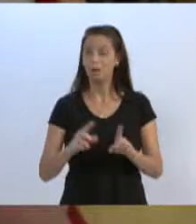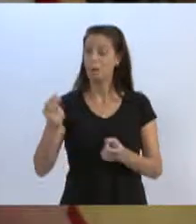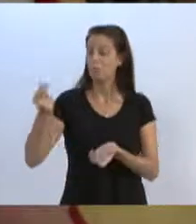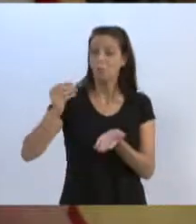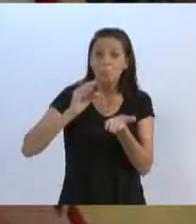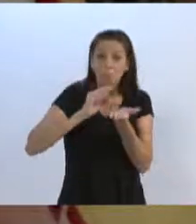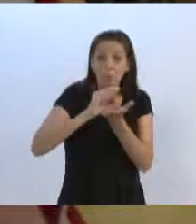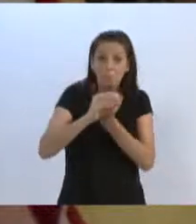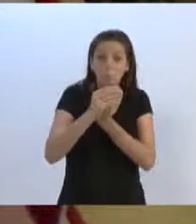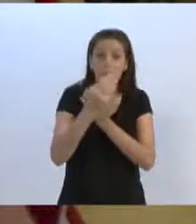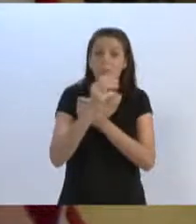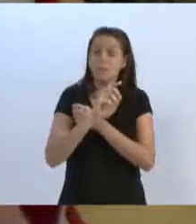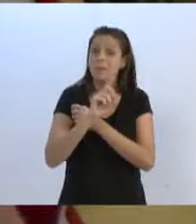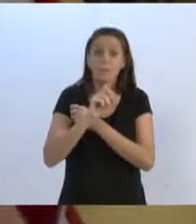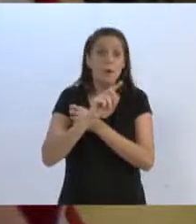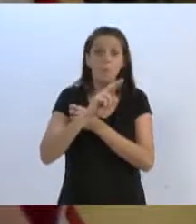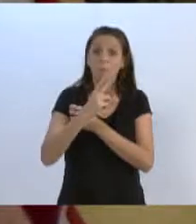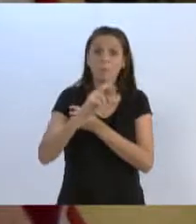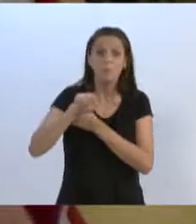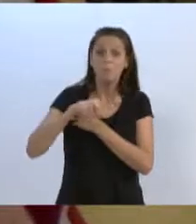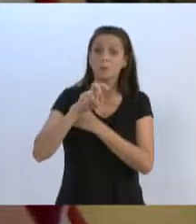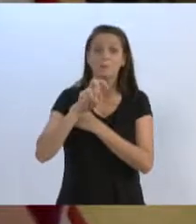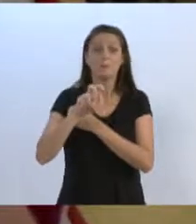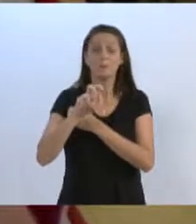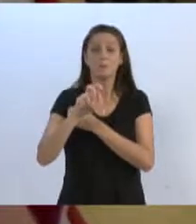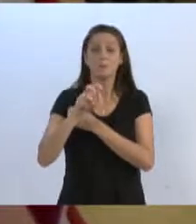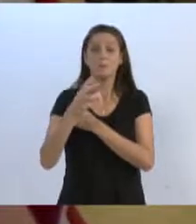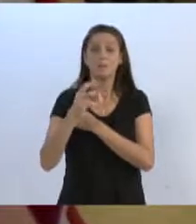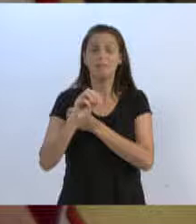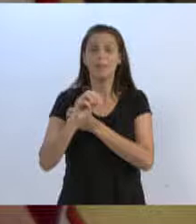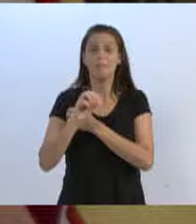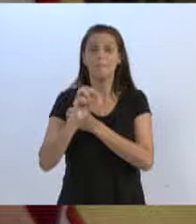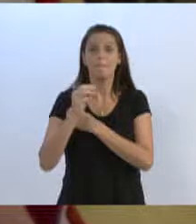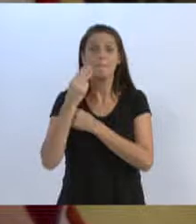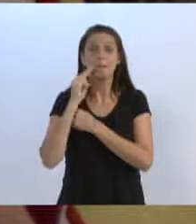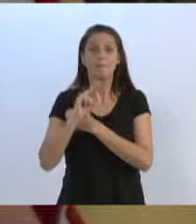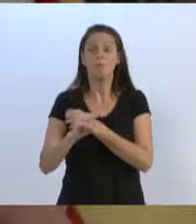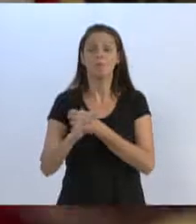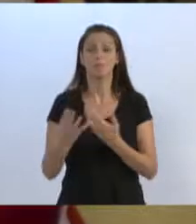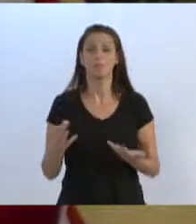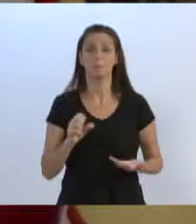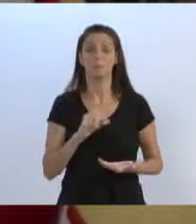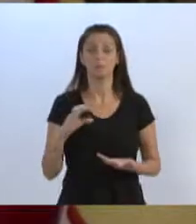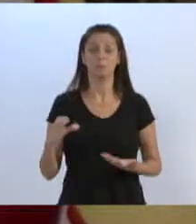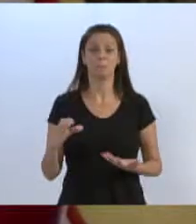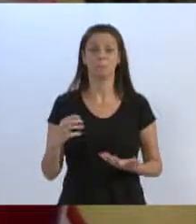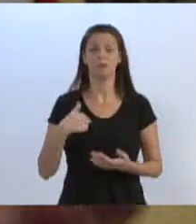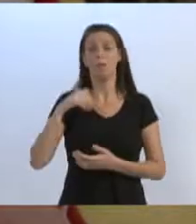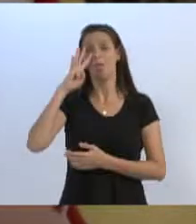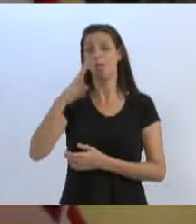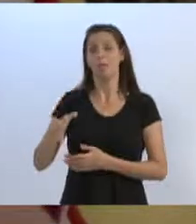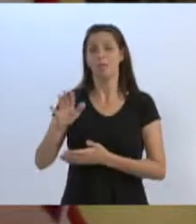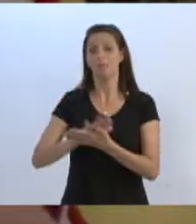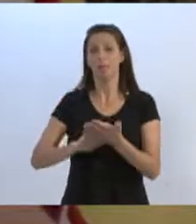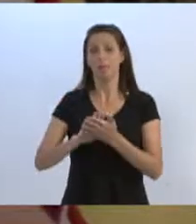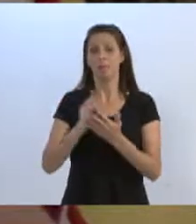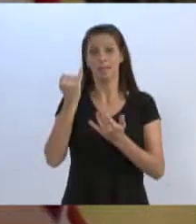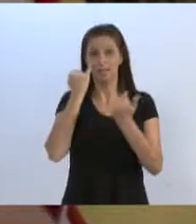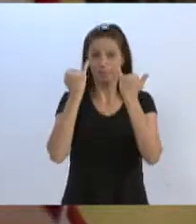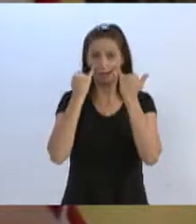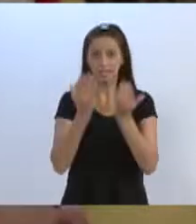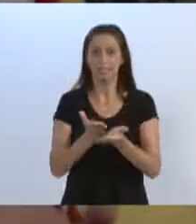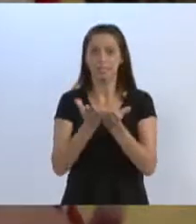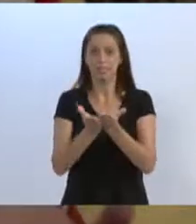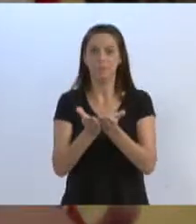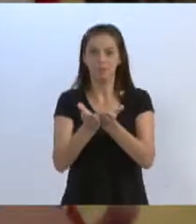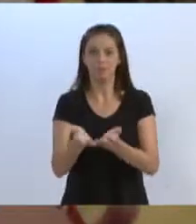nem 2,5% dos 30 milhões que veio para Santa Catarina. Eu não estou aqui condenando Ibirama,